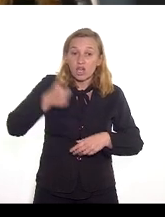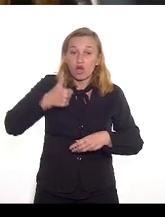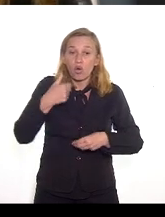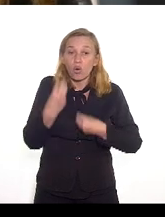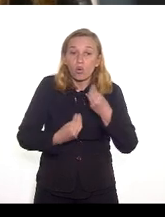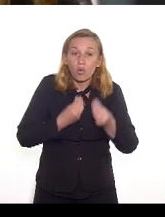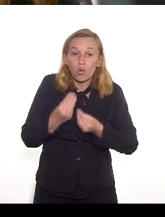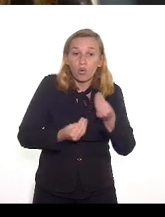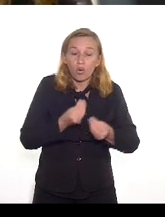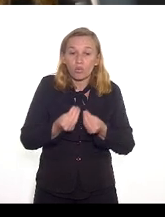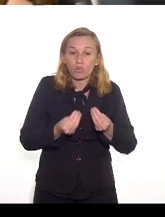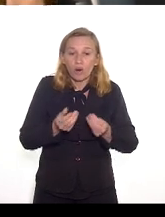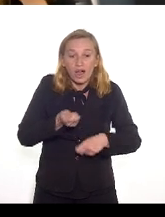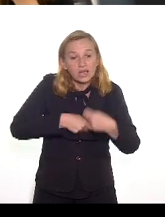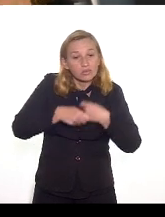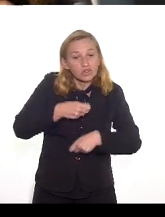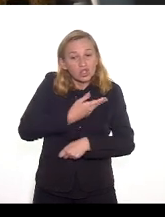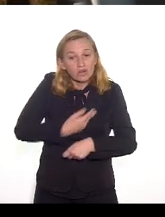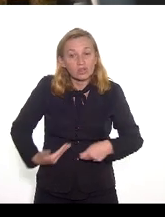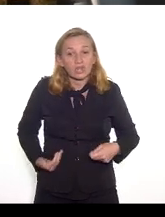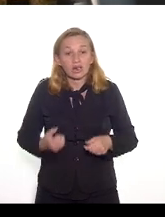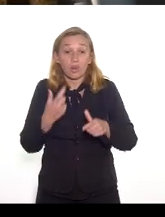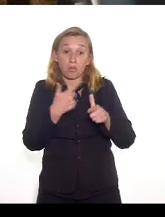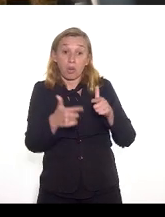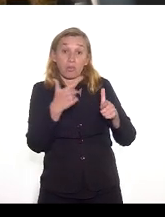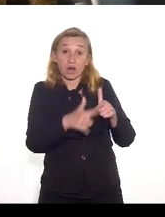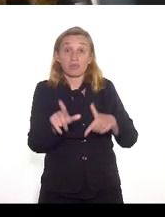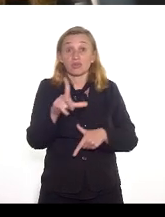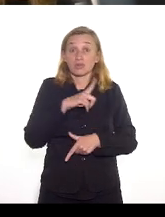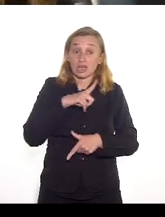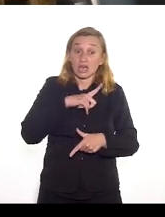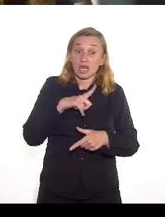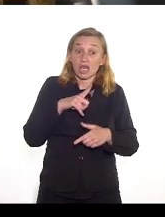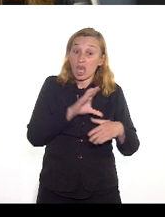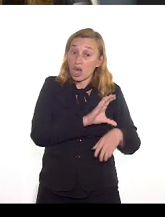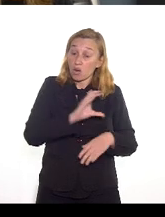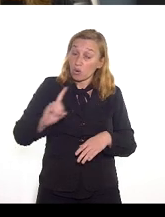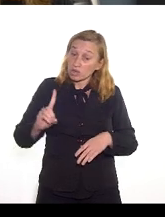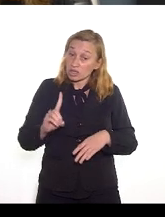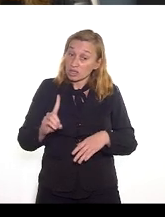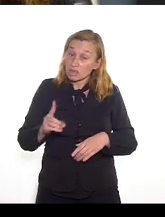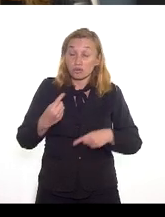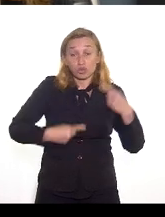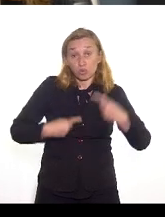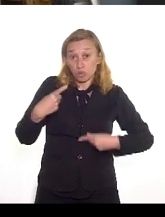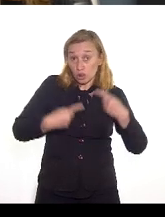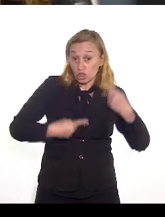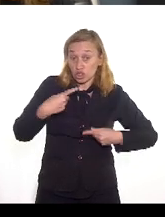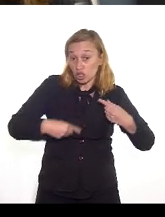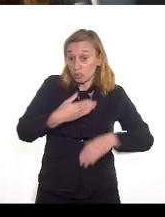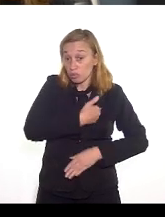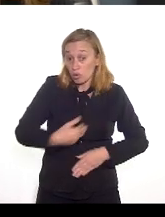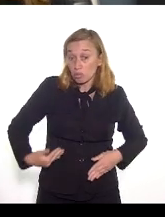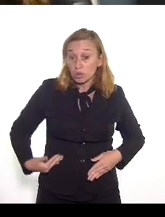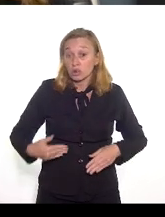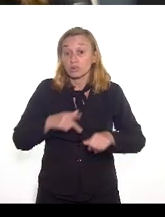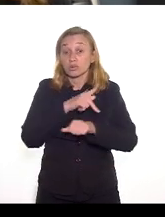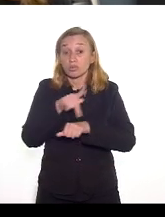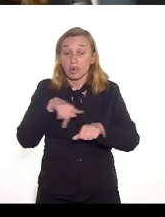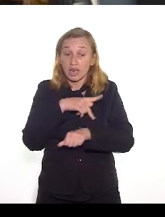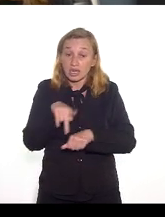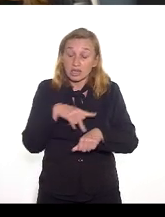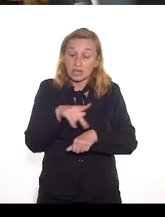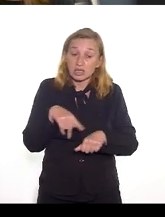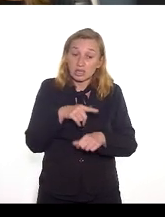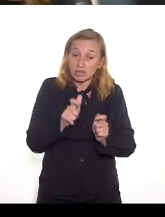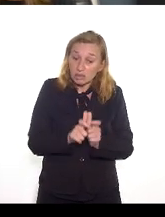essa governança, porque esse é um dos problemas, né? A coordenação das ações de política pública no país tem sido